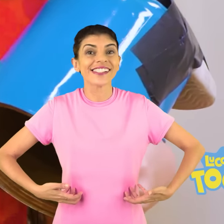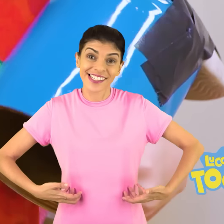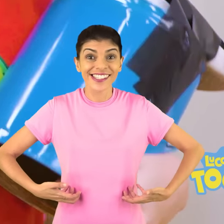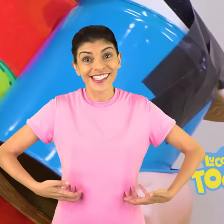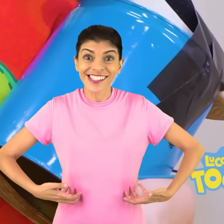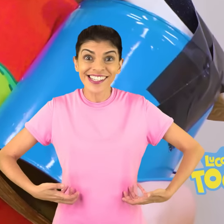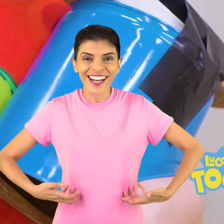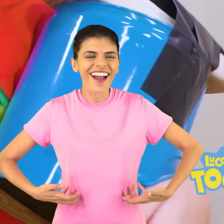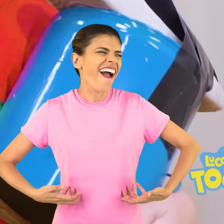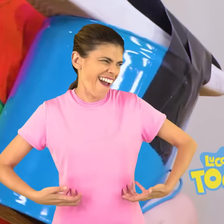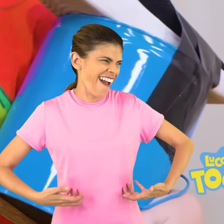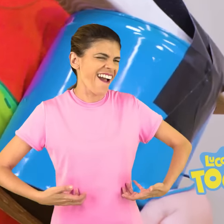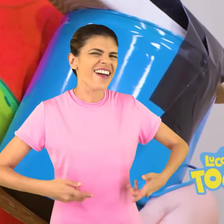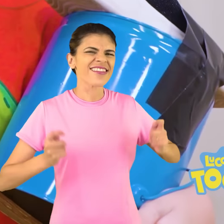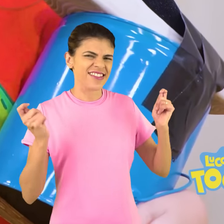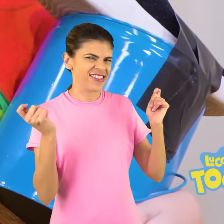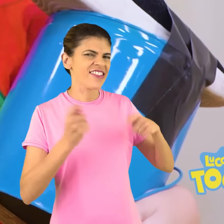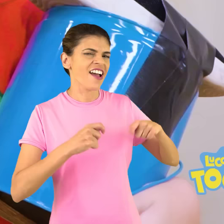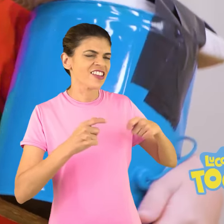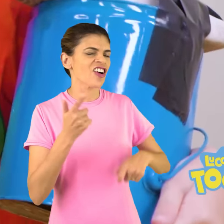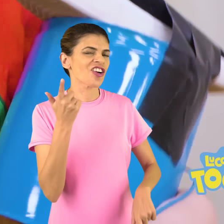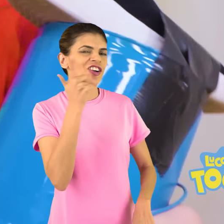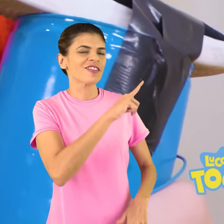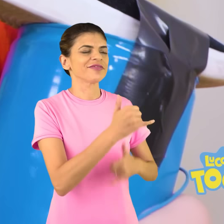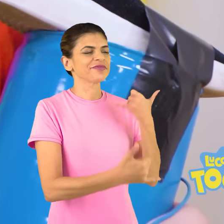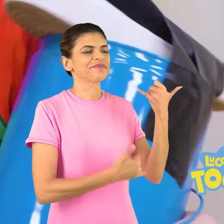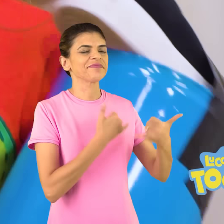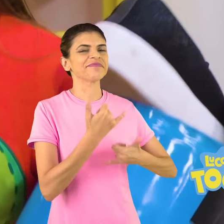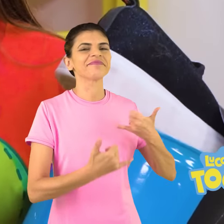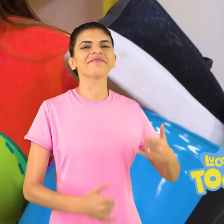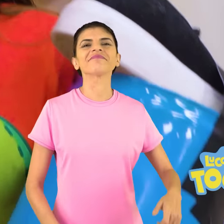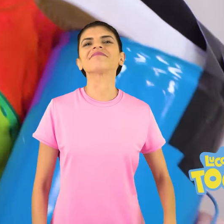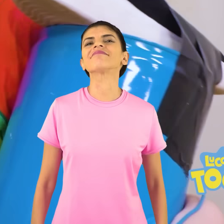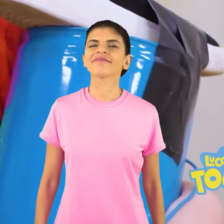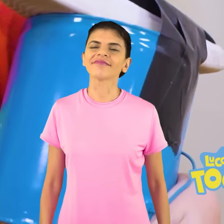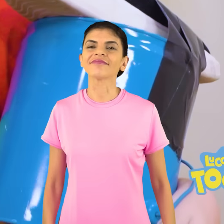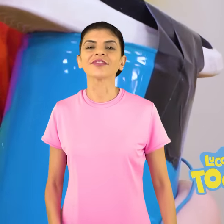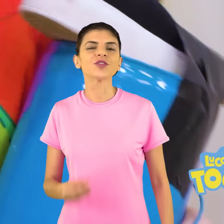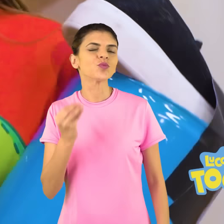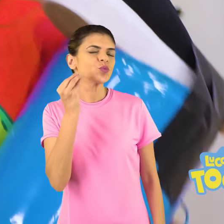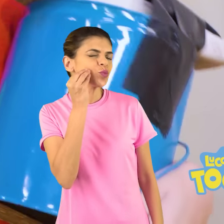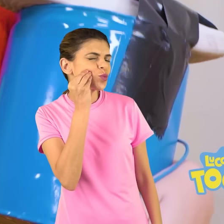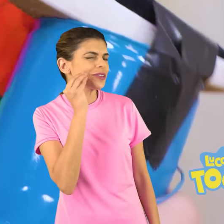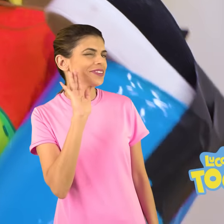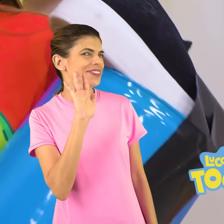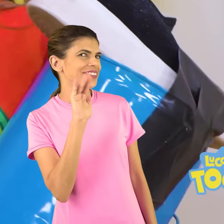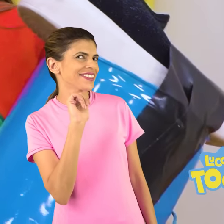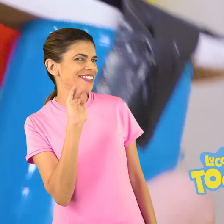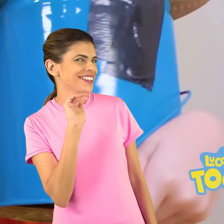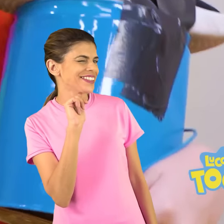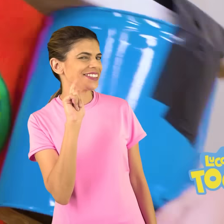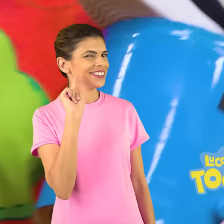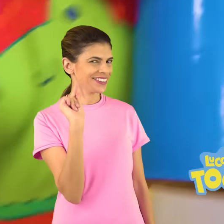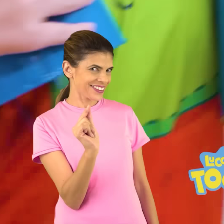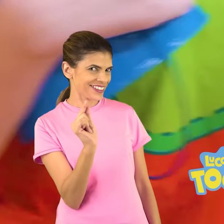Agora eu vou conseguir brincar Beijinhos